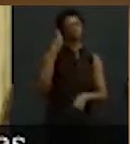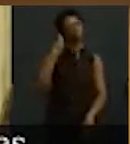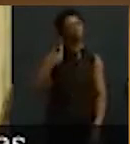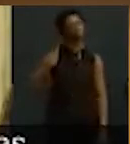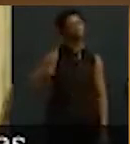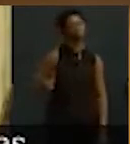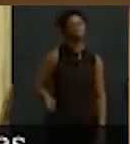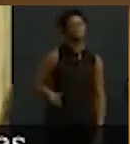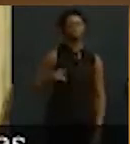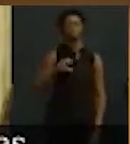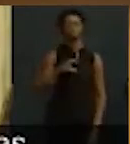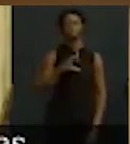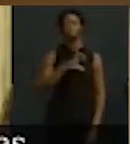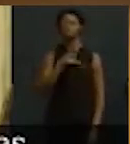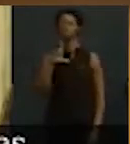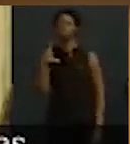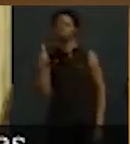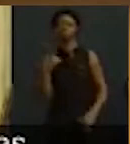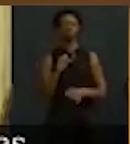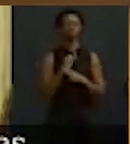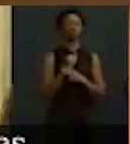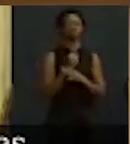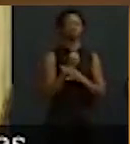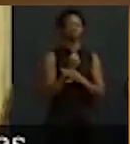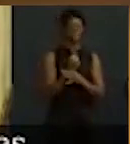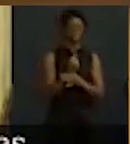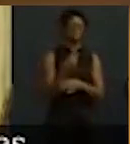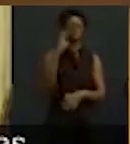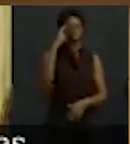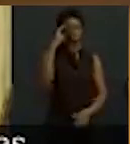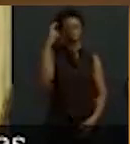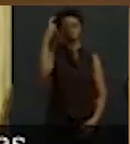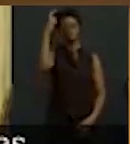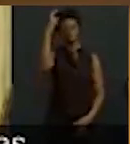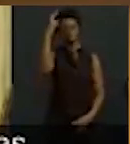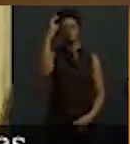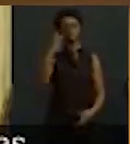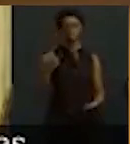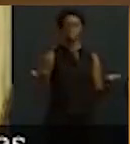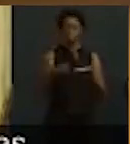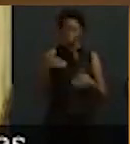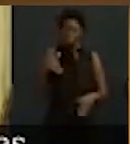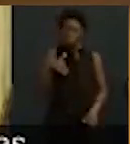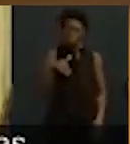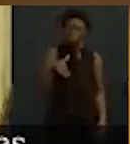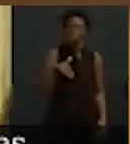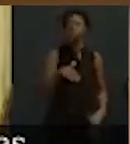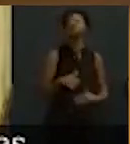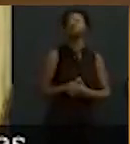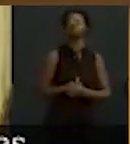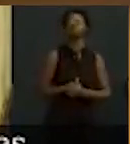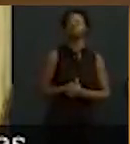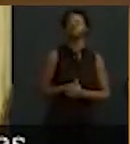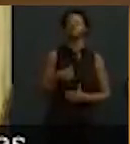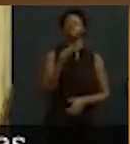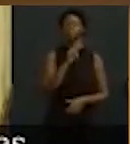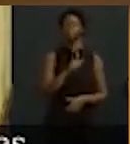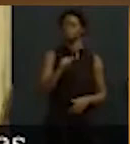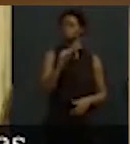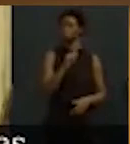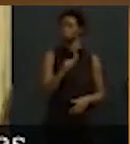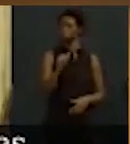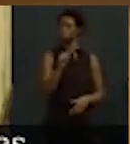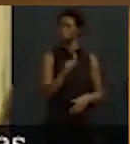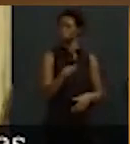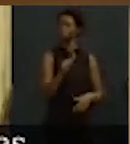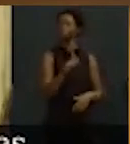da Coordenadoria de Segurança e Inteligência e atualmente é assessor de